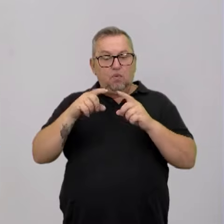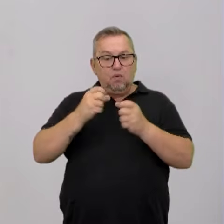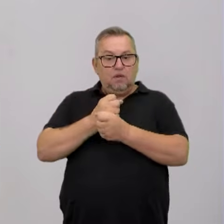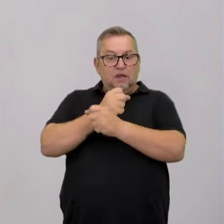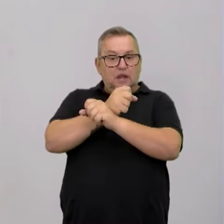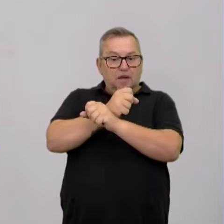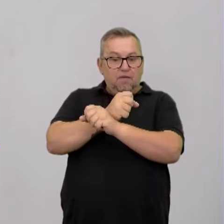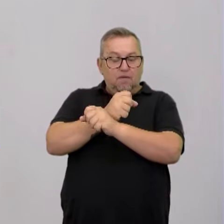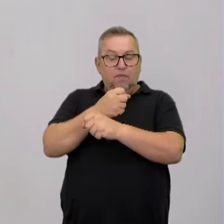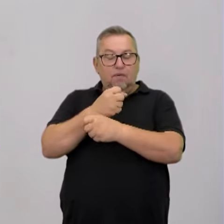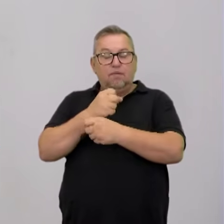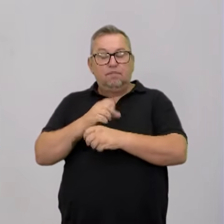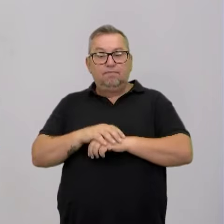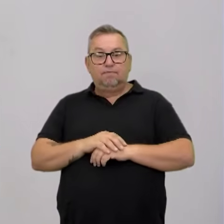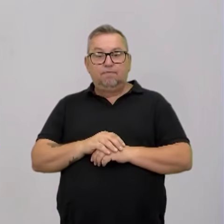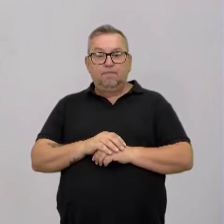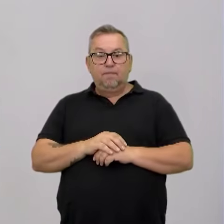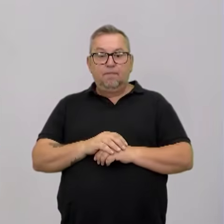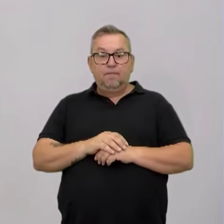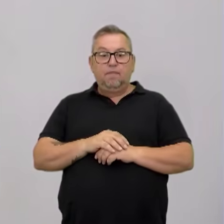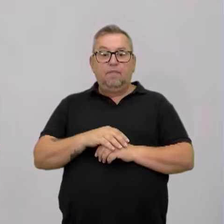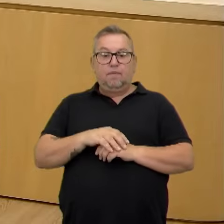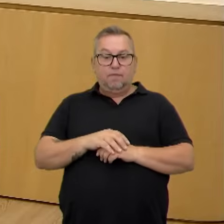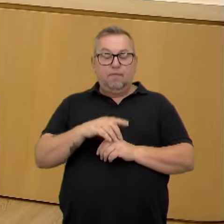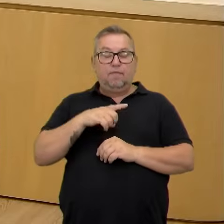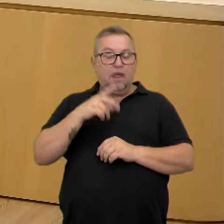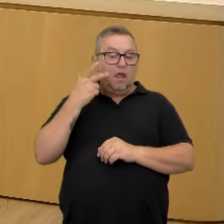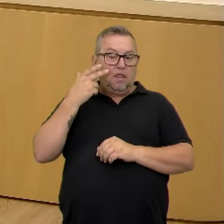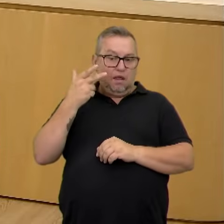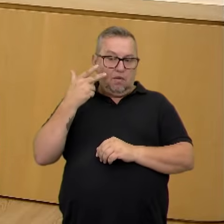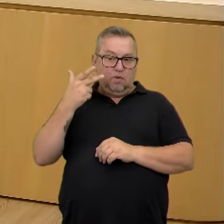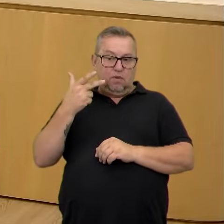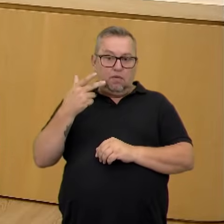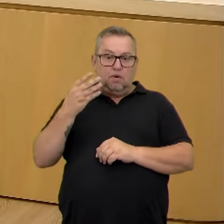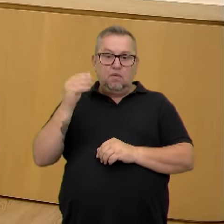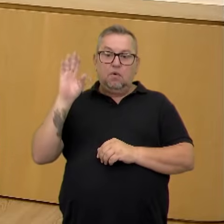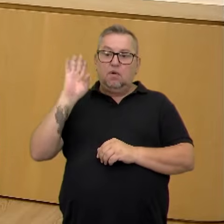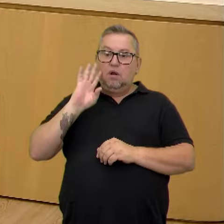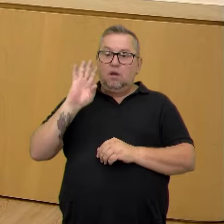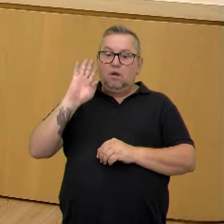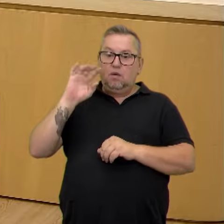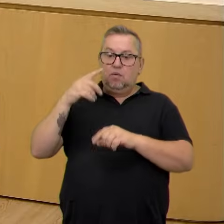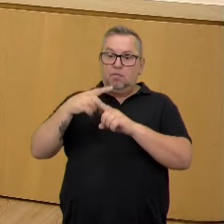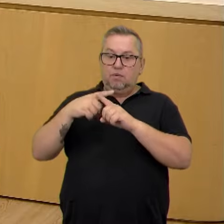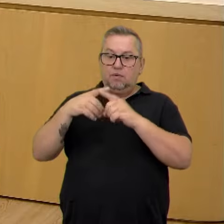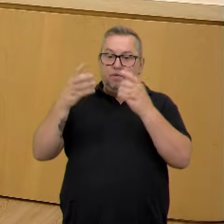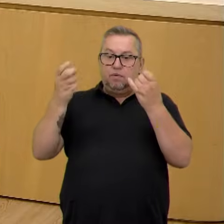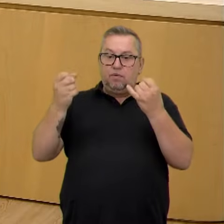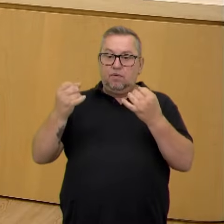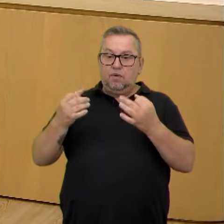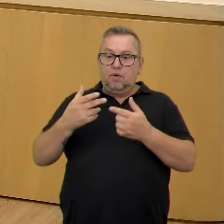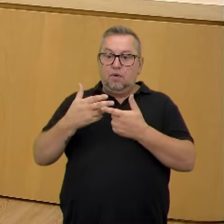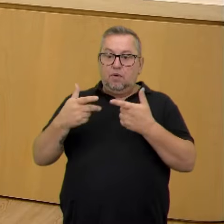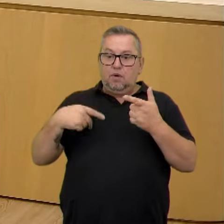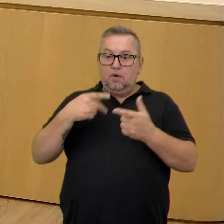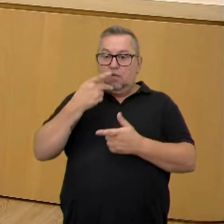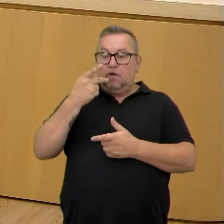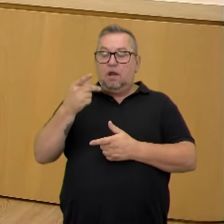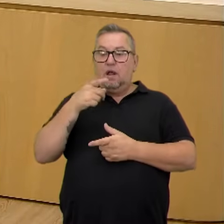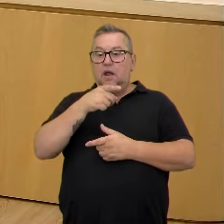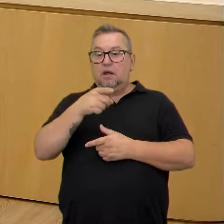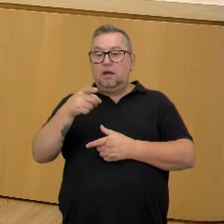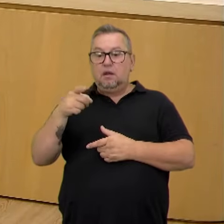escravo e escravizado. Então, está naturalizado, como você falou. É muito legal isso, porque você falou dessa questão, né, de chamarem que